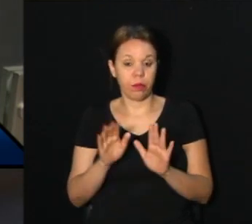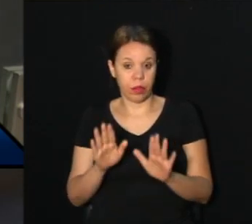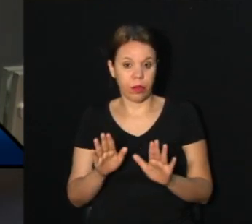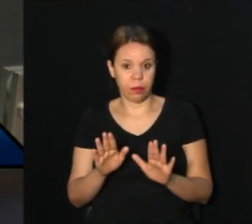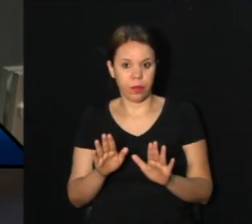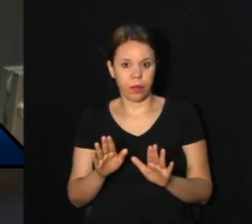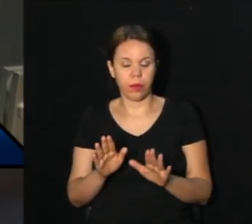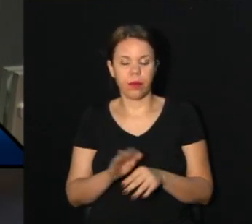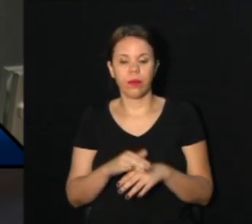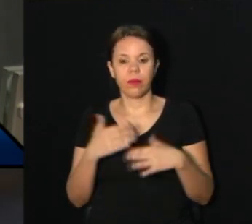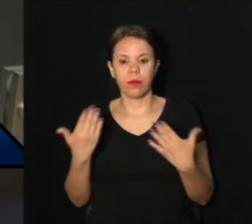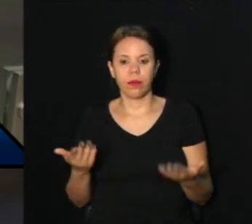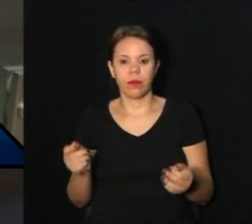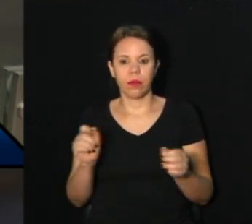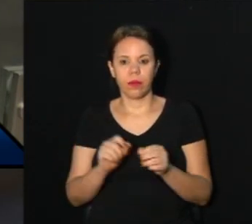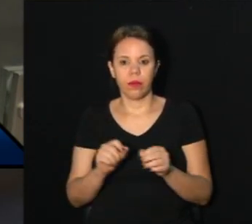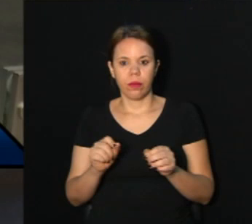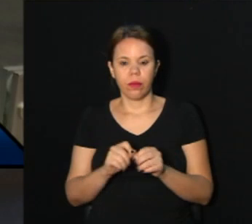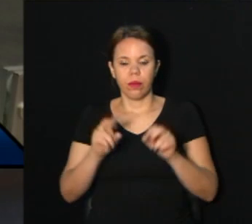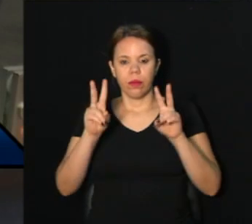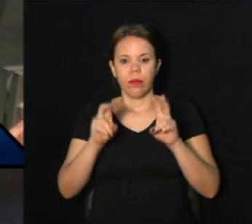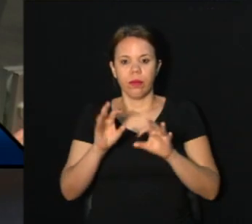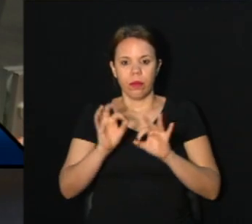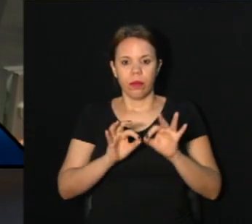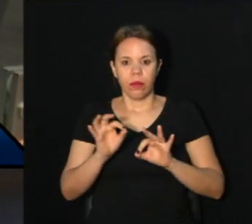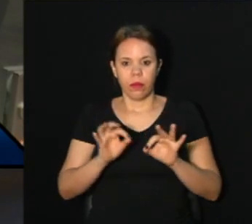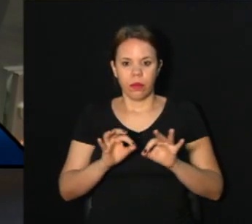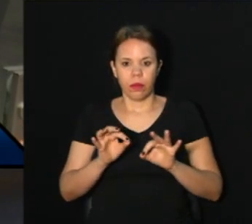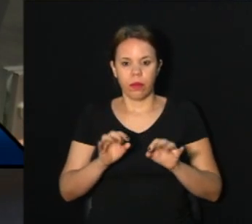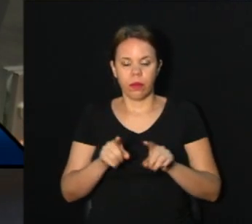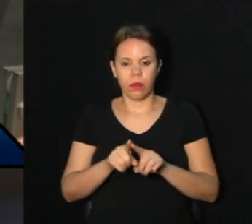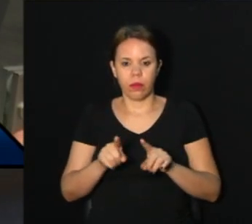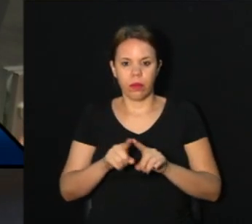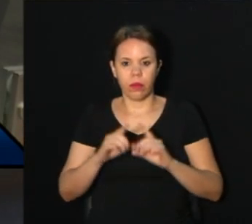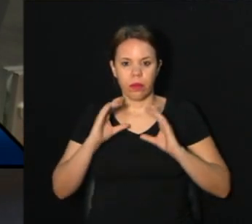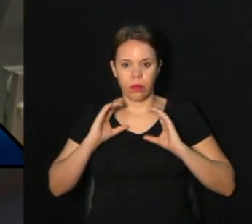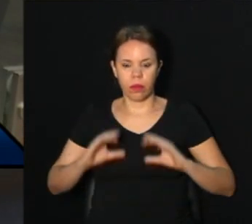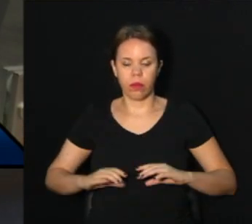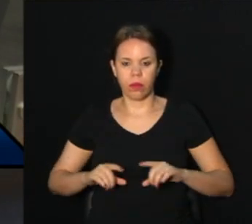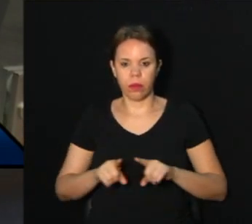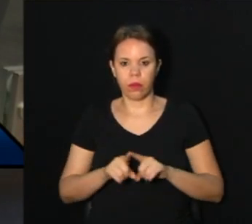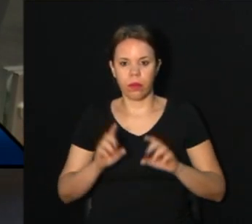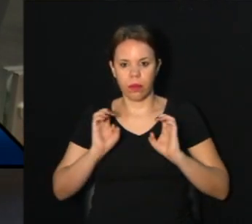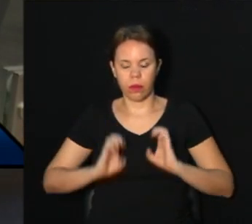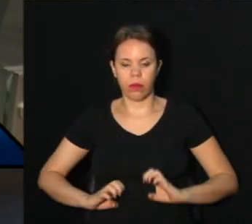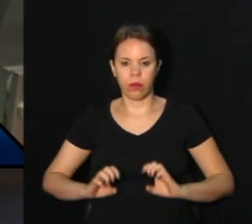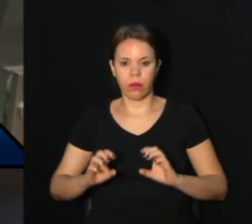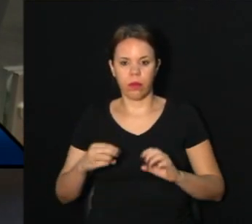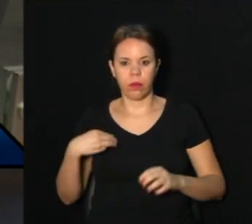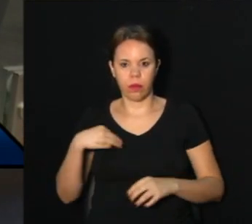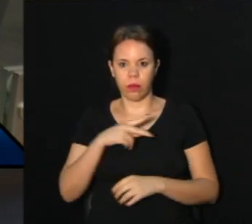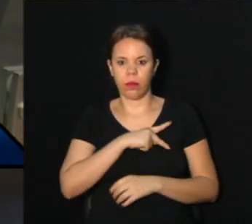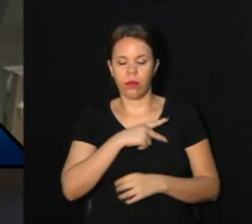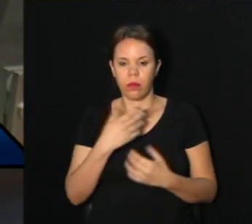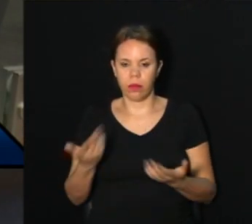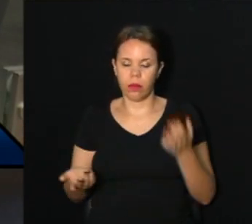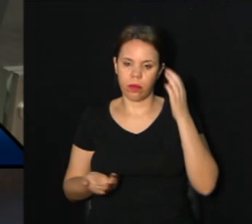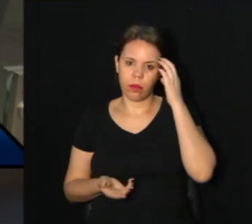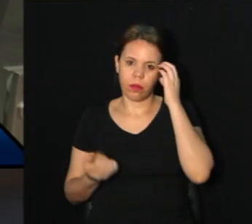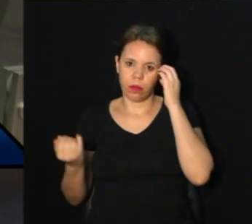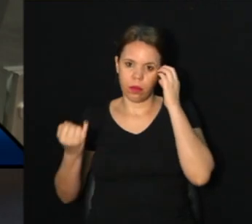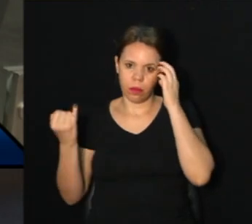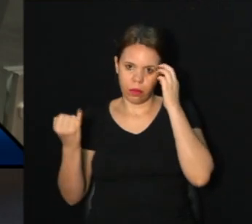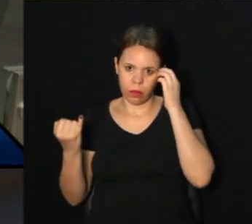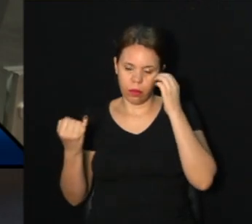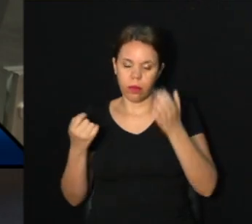mas quando se faz um termo de ajuste de conduta com o Ministério Público, é importante